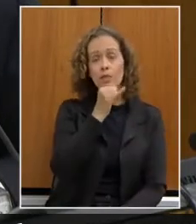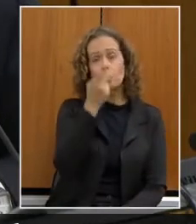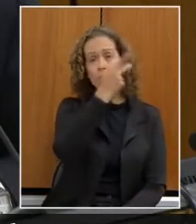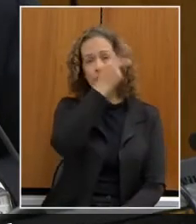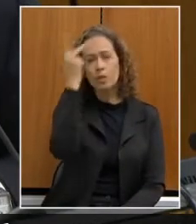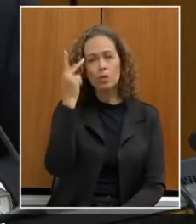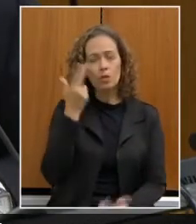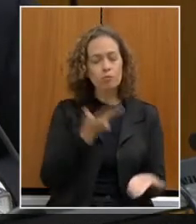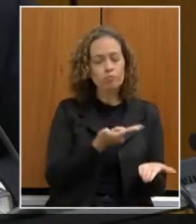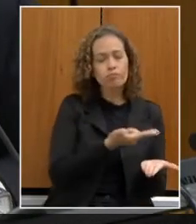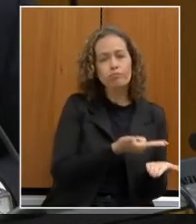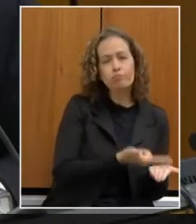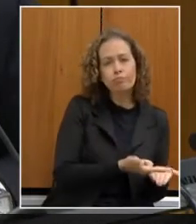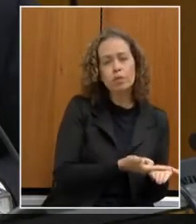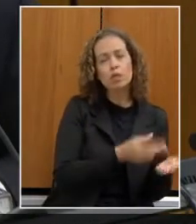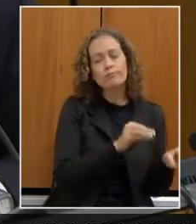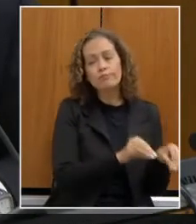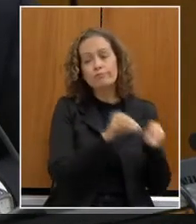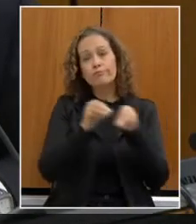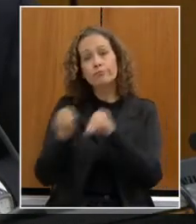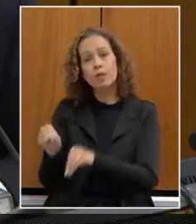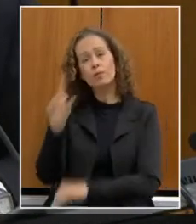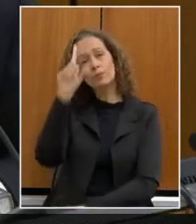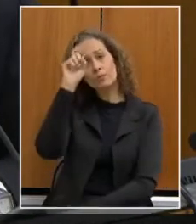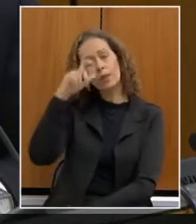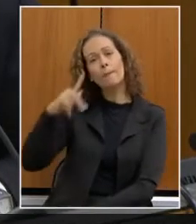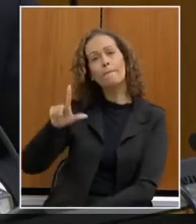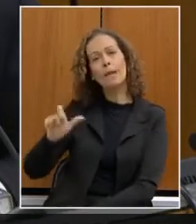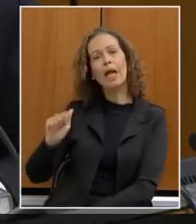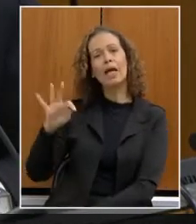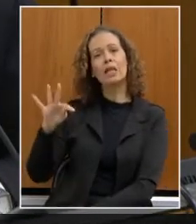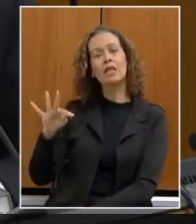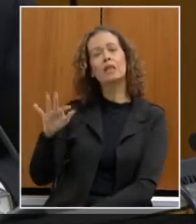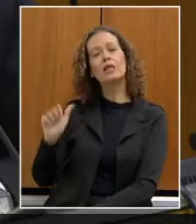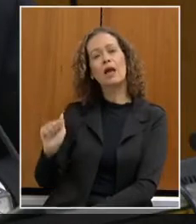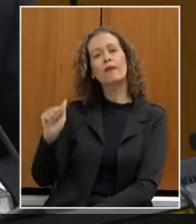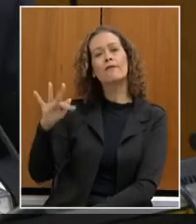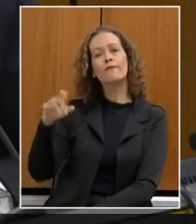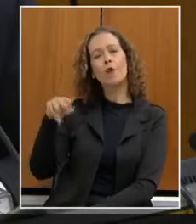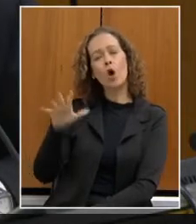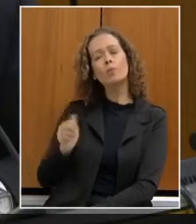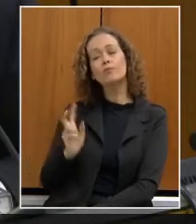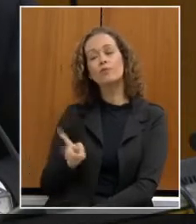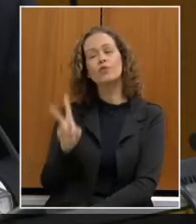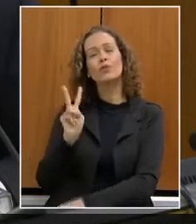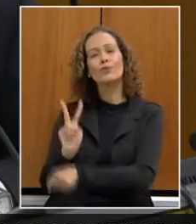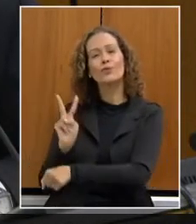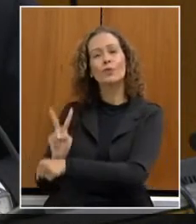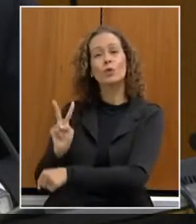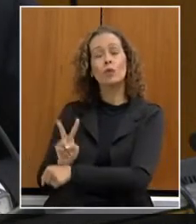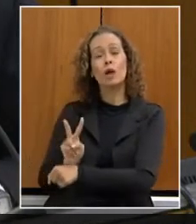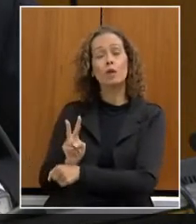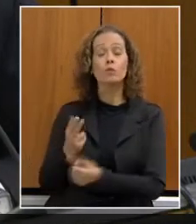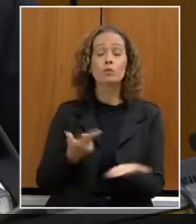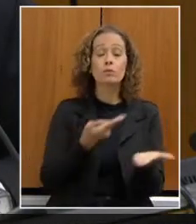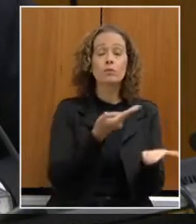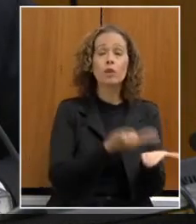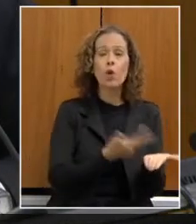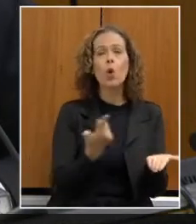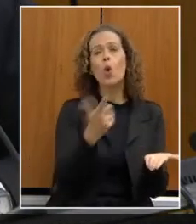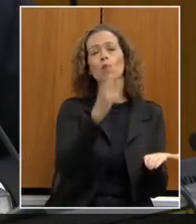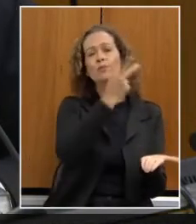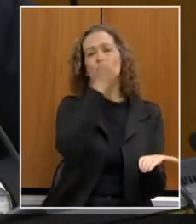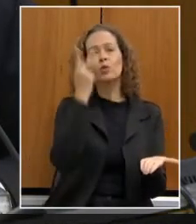momento de alta complexidade vai para o hospital plataforma continuar o cuidado e aquele leito precioso gire e a gente ocupe